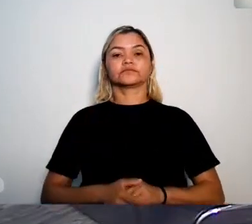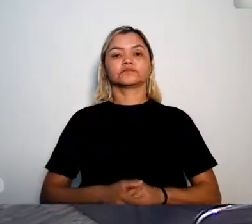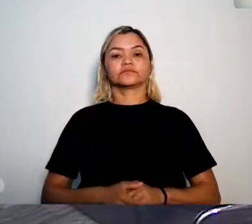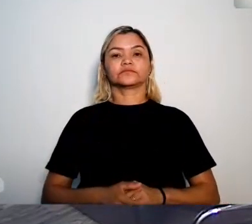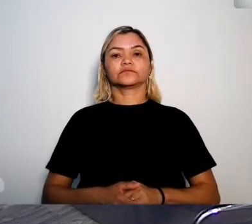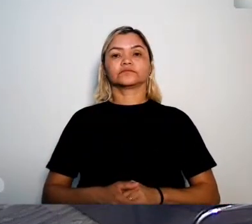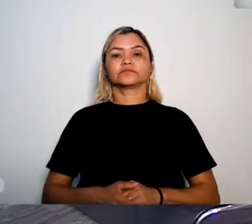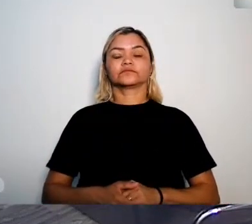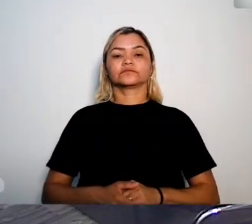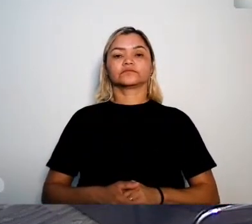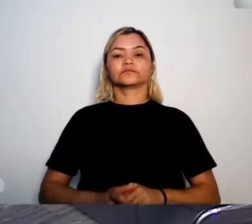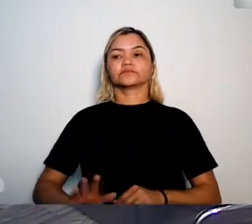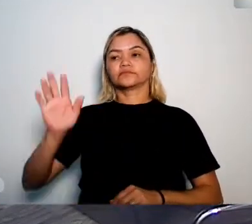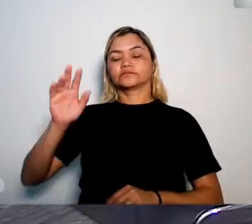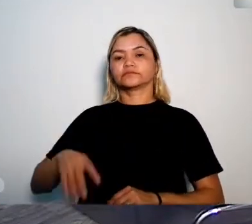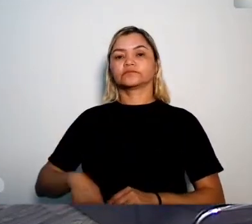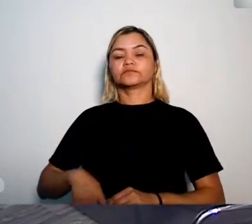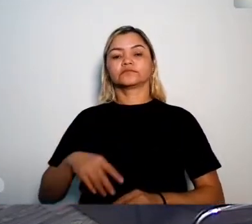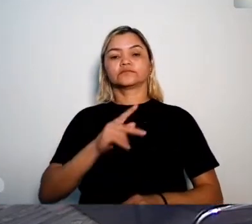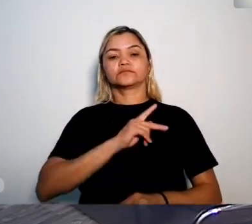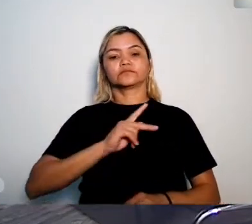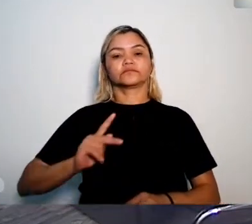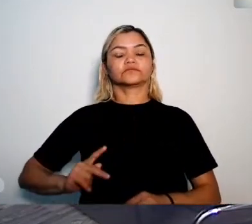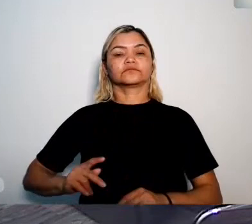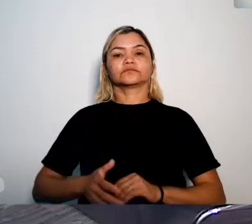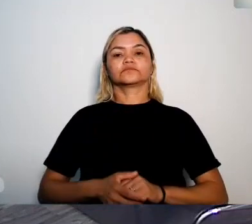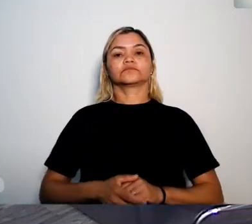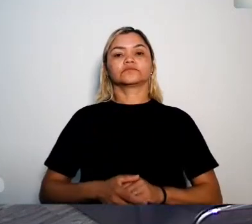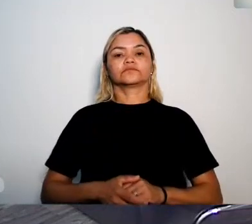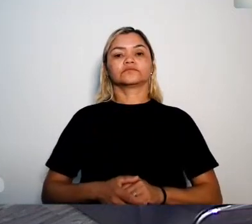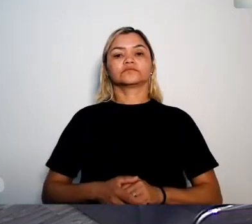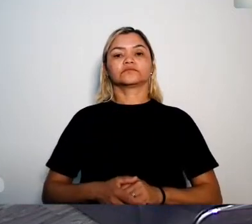Questão de ordem, senhor presidente. Vou colocar em votação a mensagem. Ah, sim.